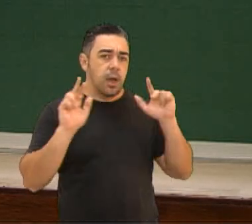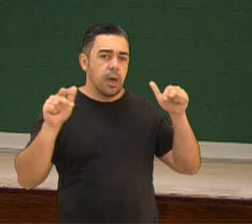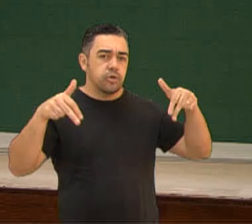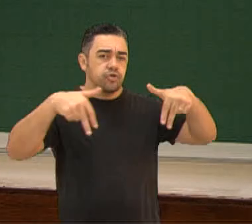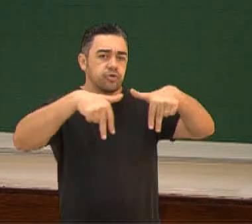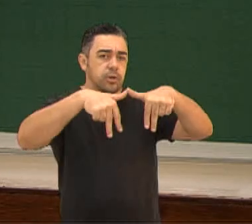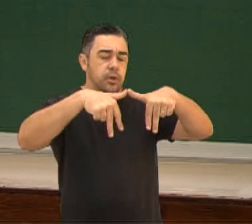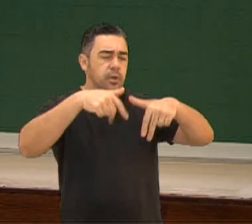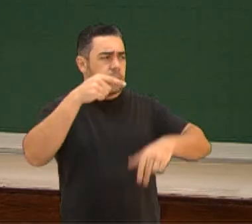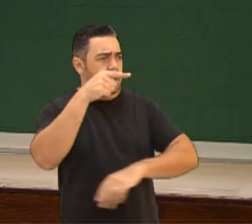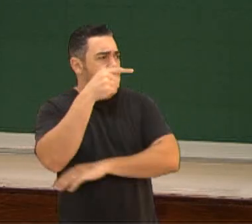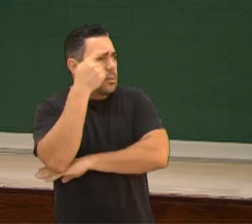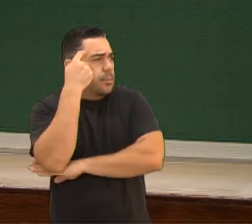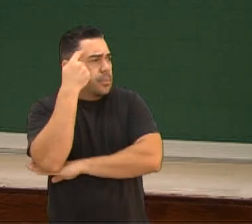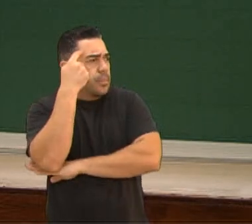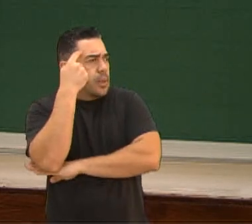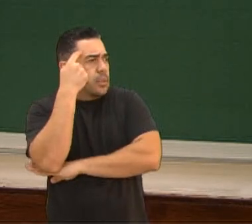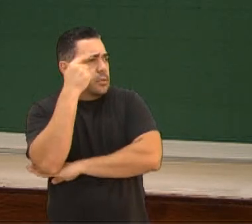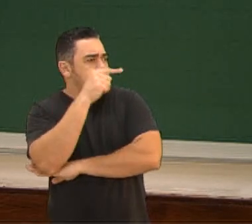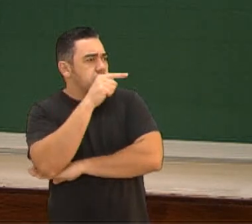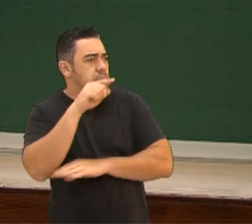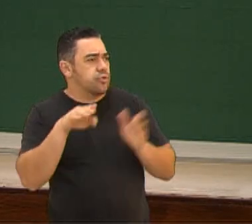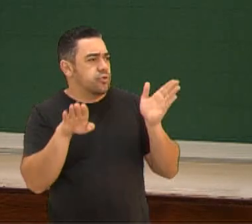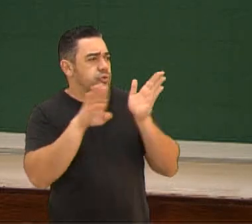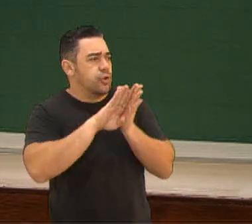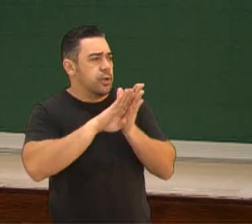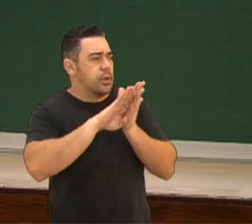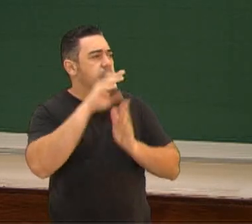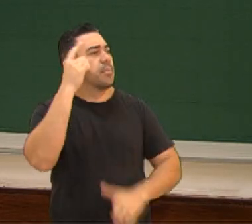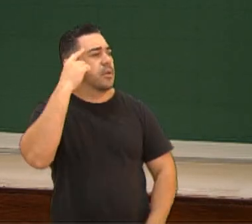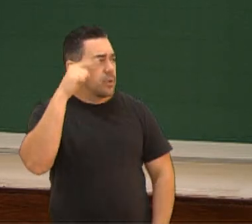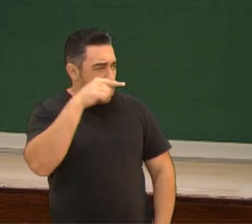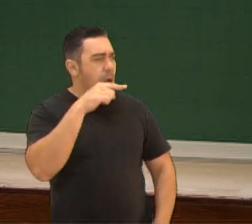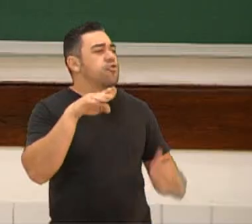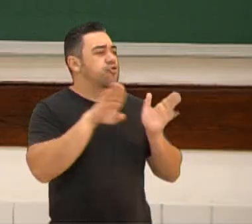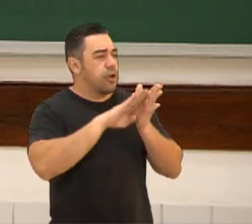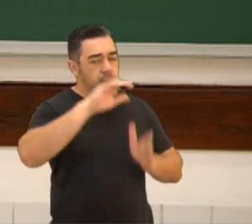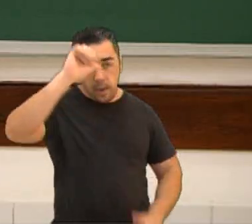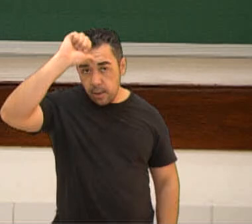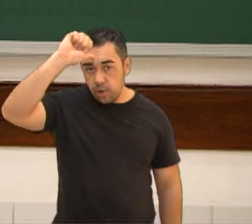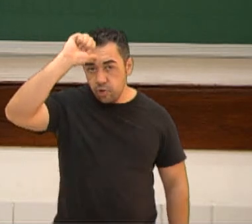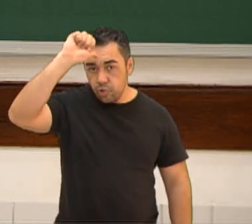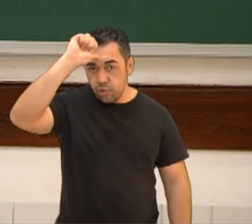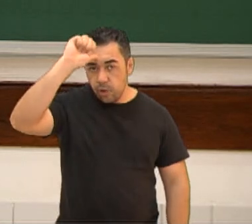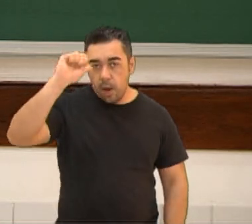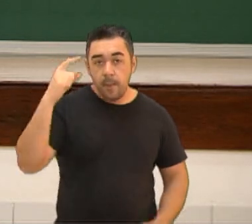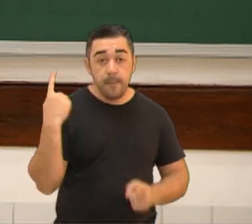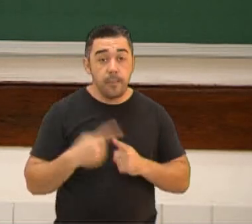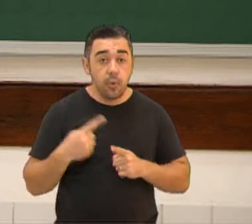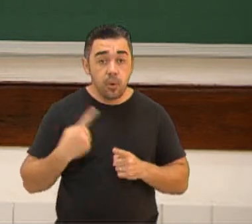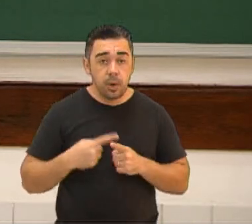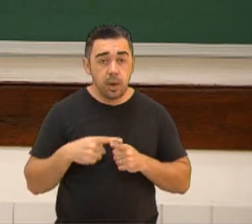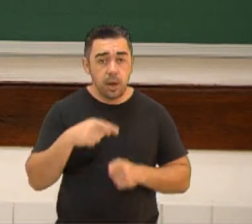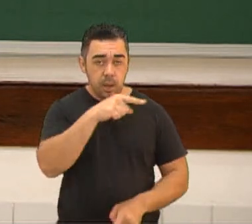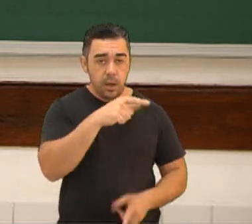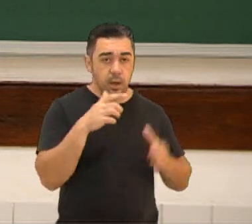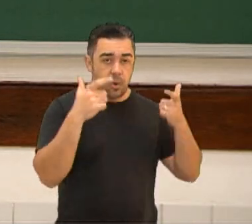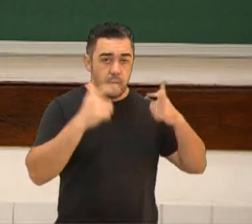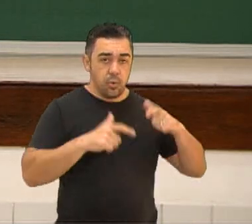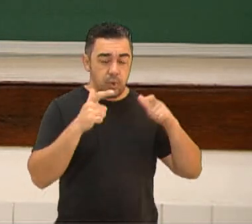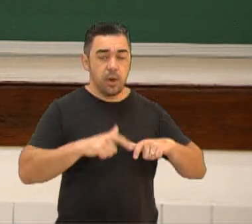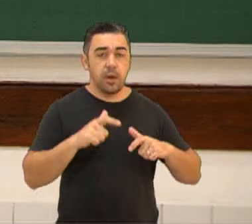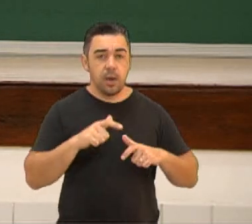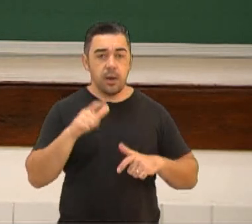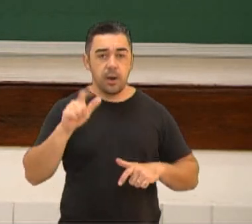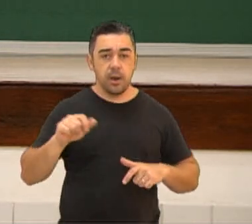ele pensa, cheguei nas Índias. Por quê? Porque toda aquela região ali da Ásia